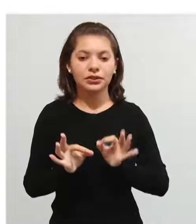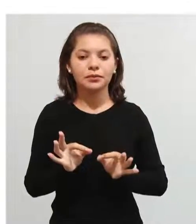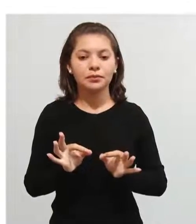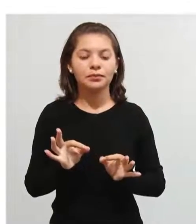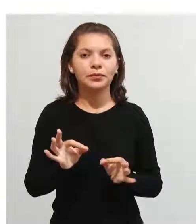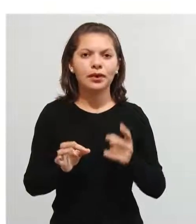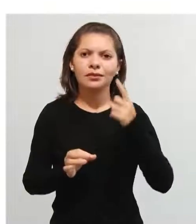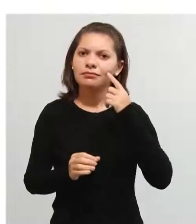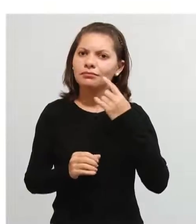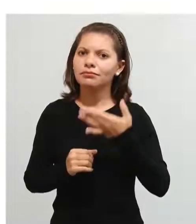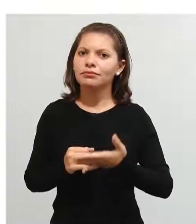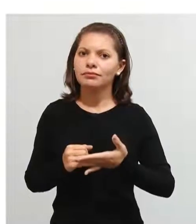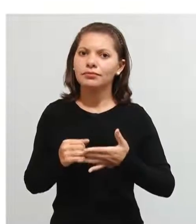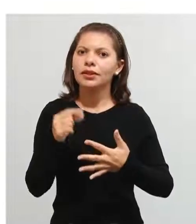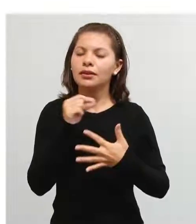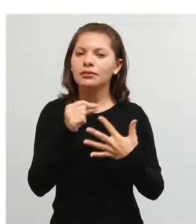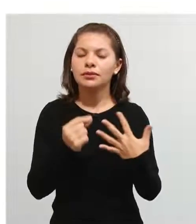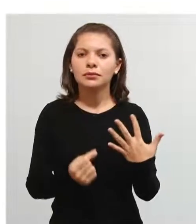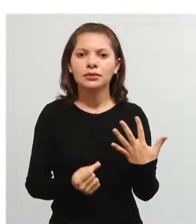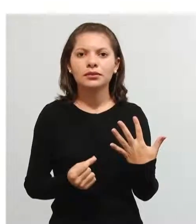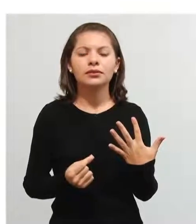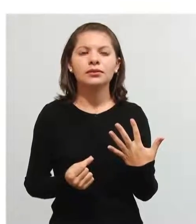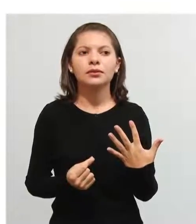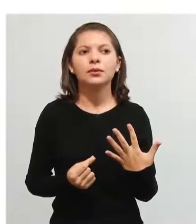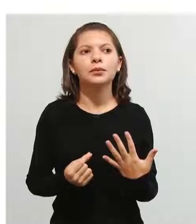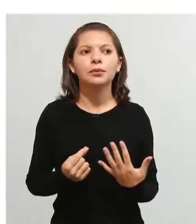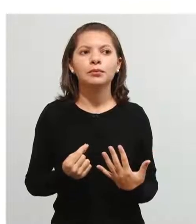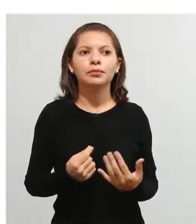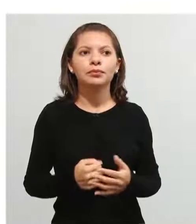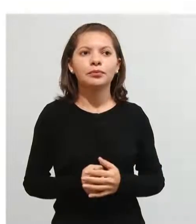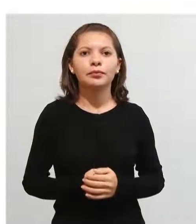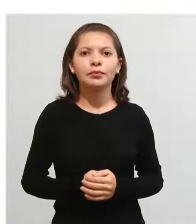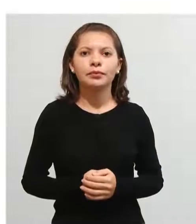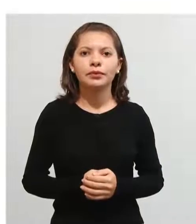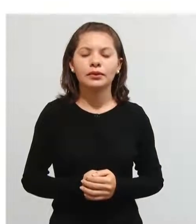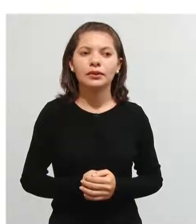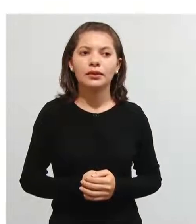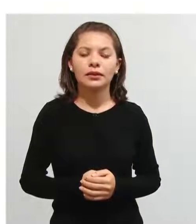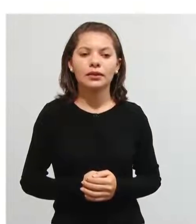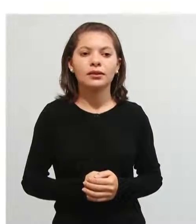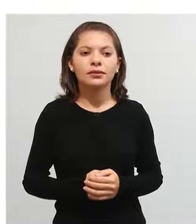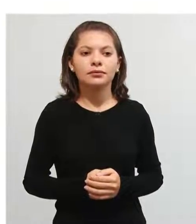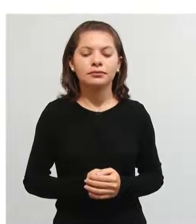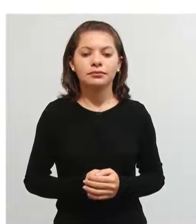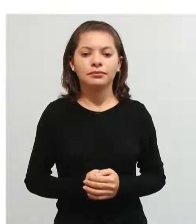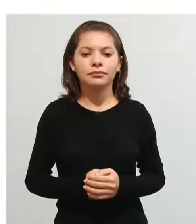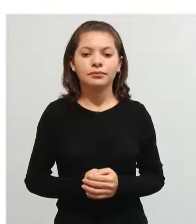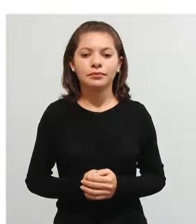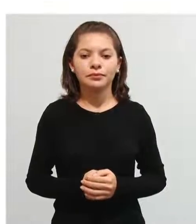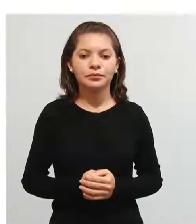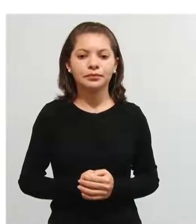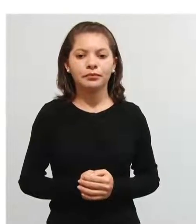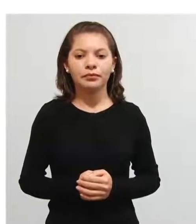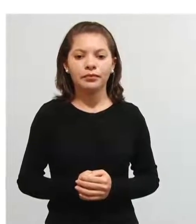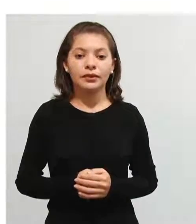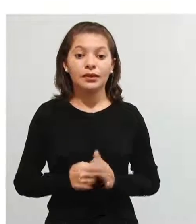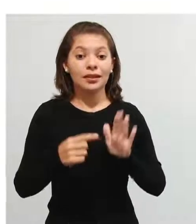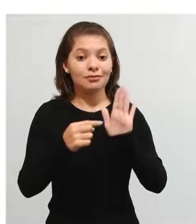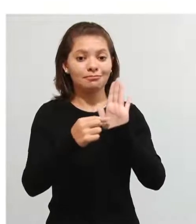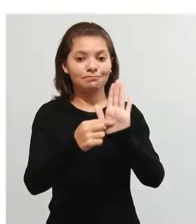fundamentação dessa nossa questão das fontes primárias está aqui estampada no